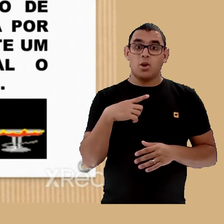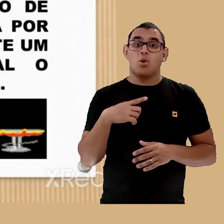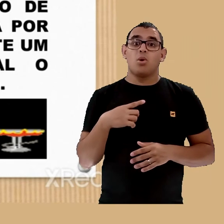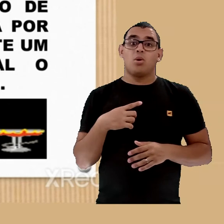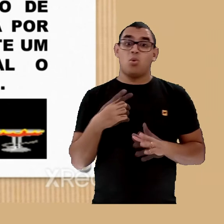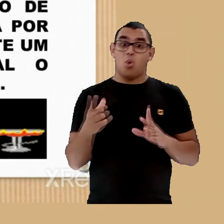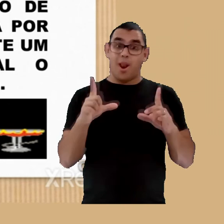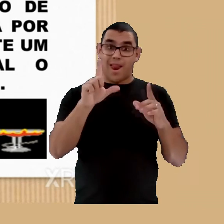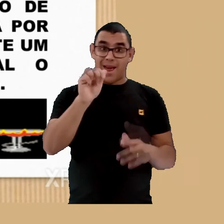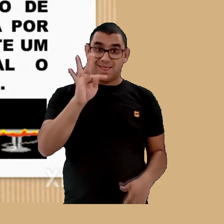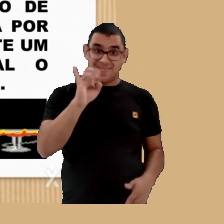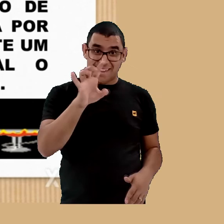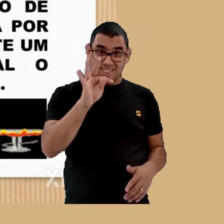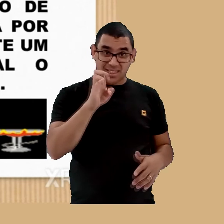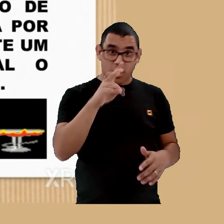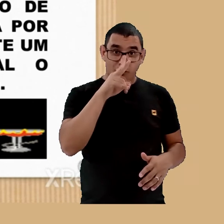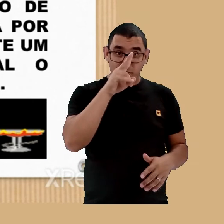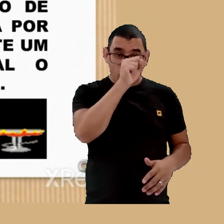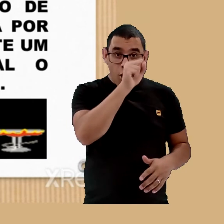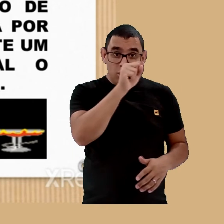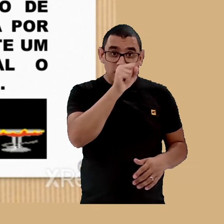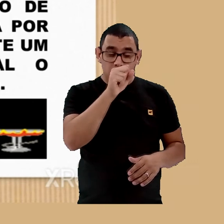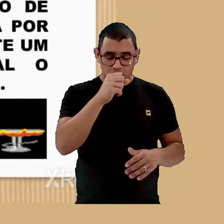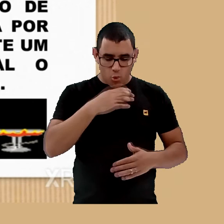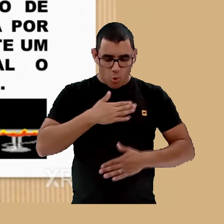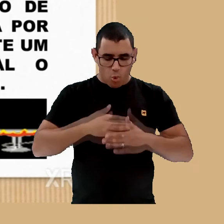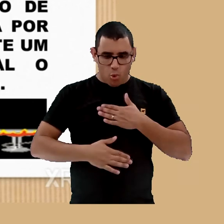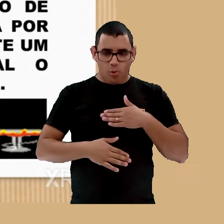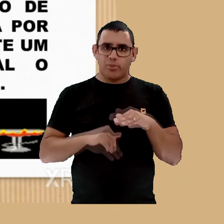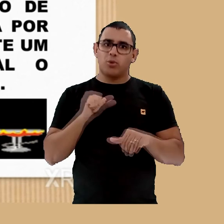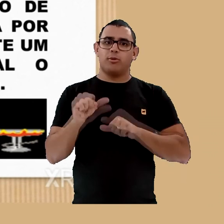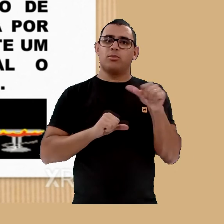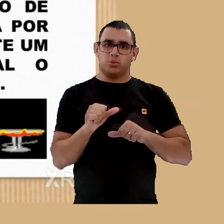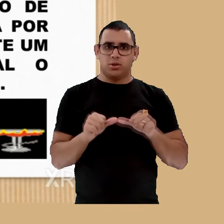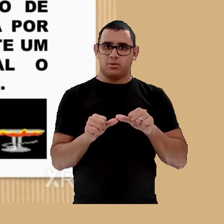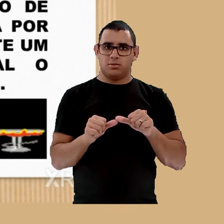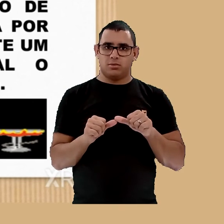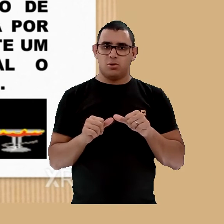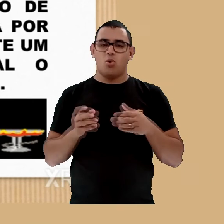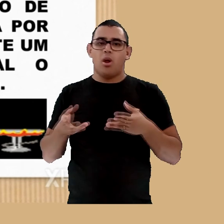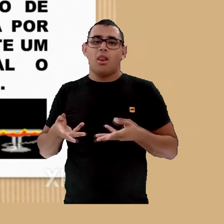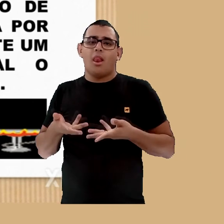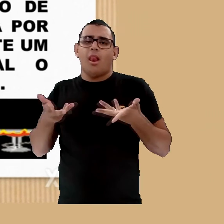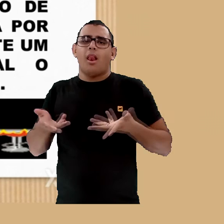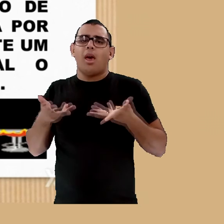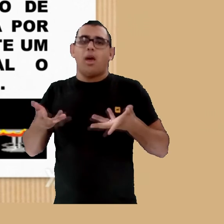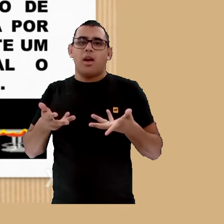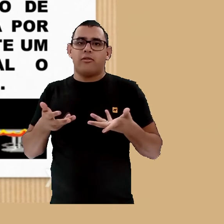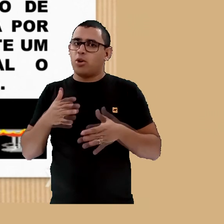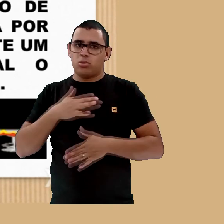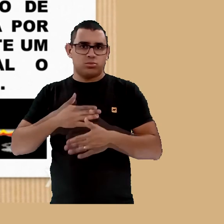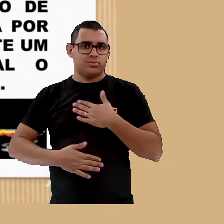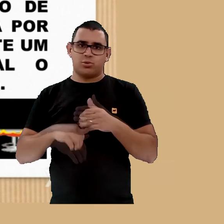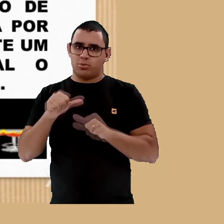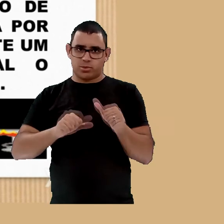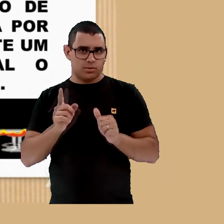do estado do material. Então, tem como você diferenciar essa questão de calor sensível e calor